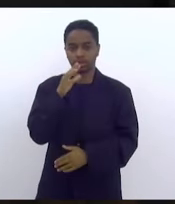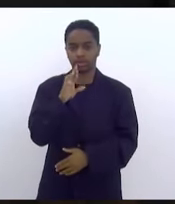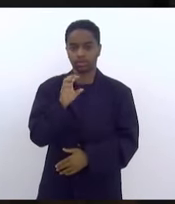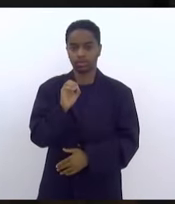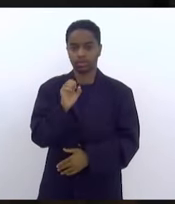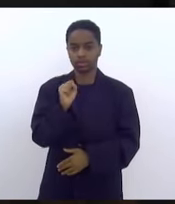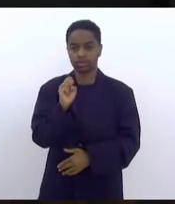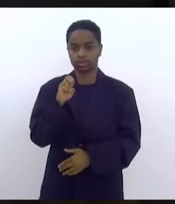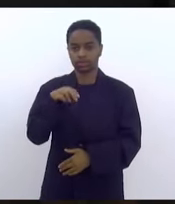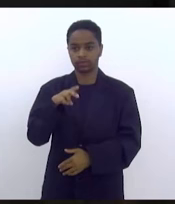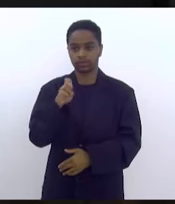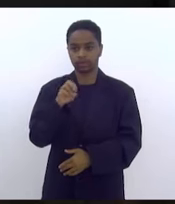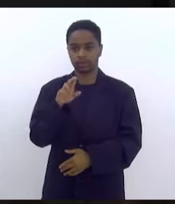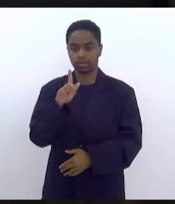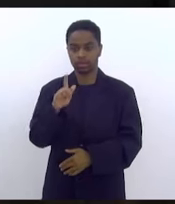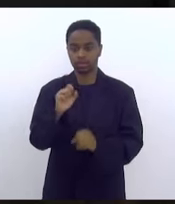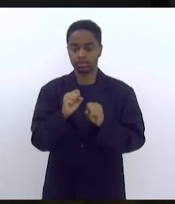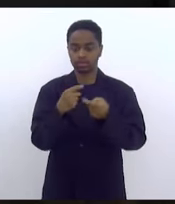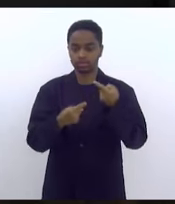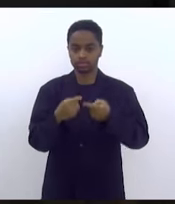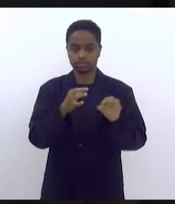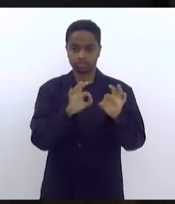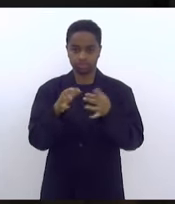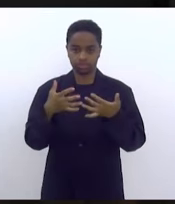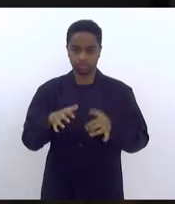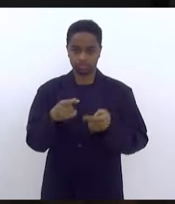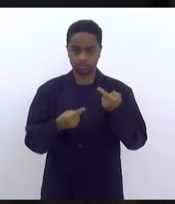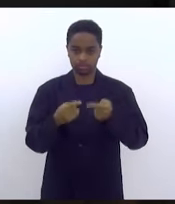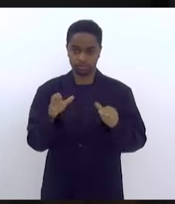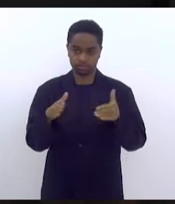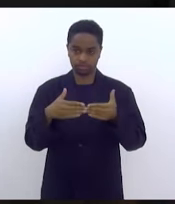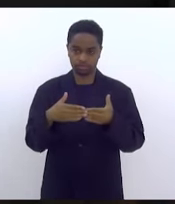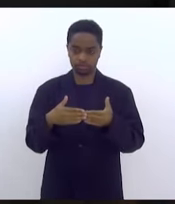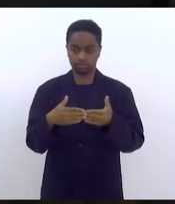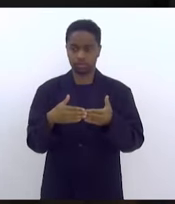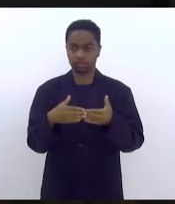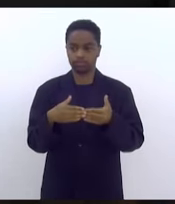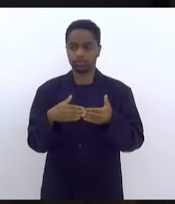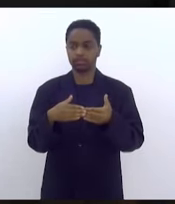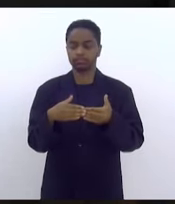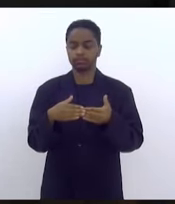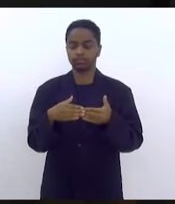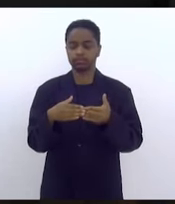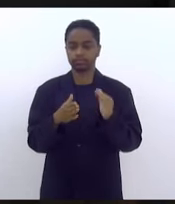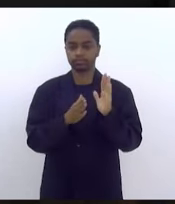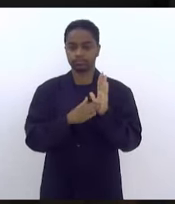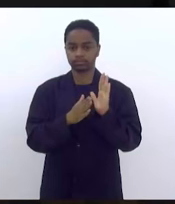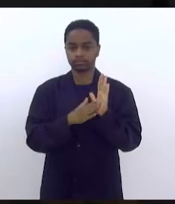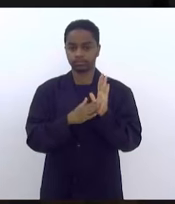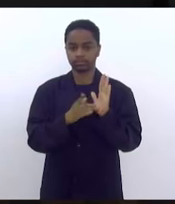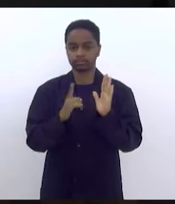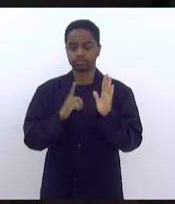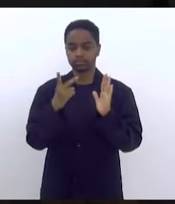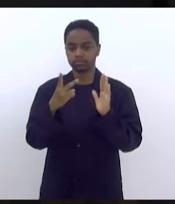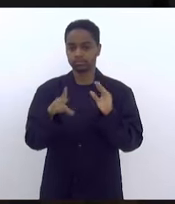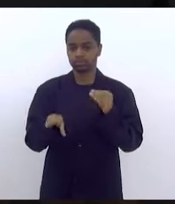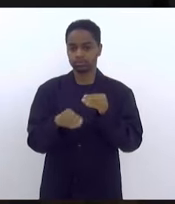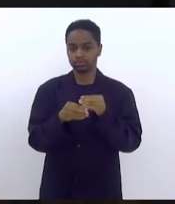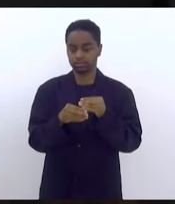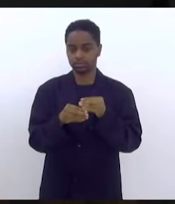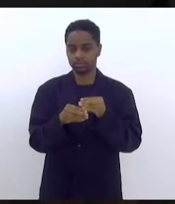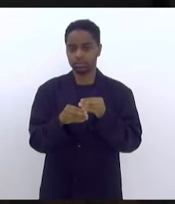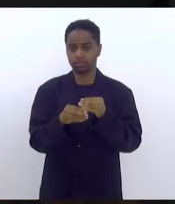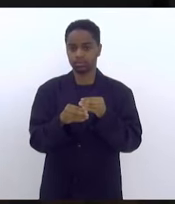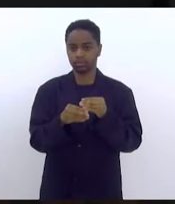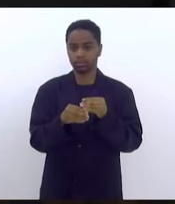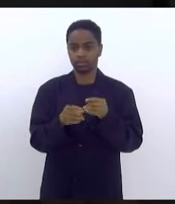Reis. Em discussão, não havendo quem queira discutir, encerrada a discussão, a presente proposta recebeu duas emendas